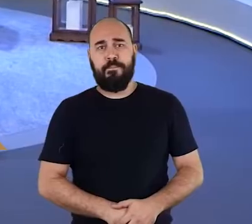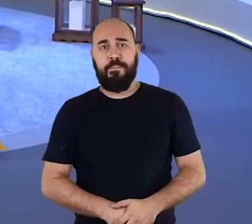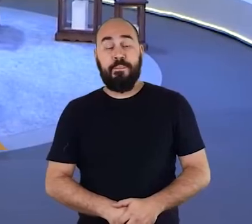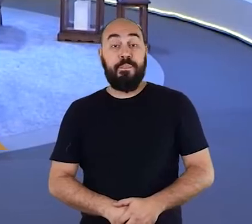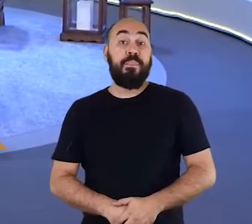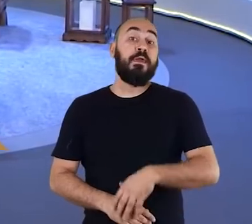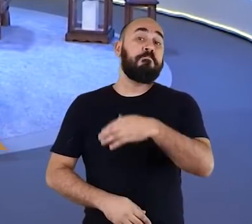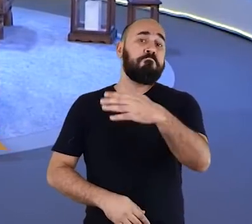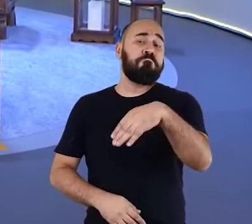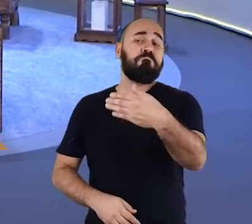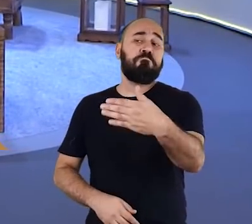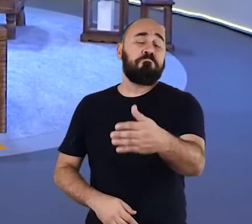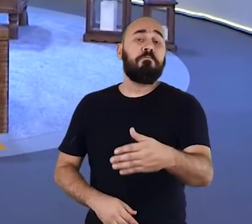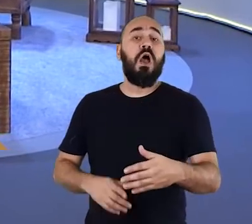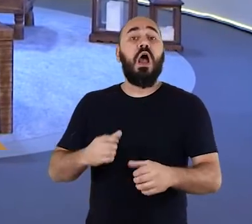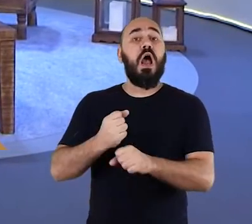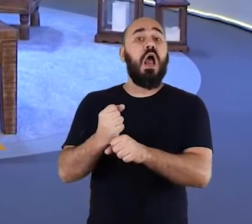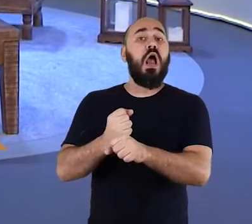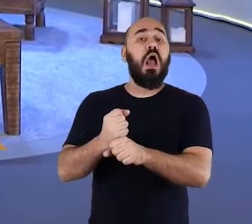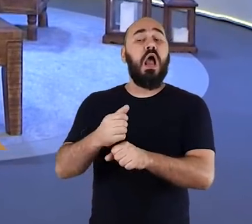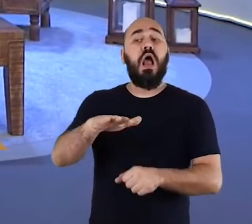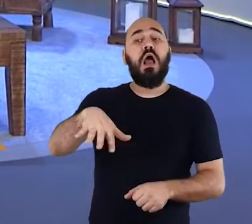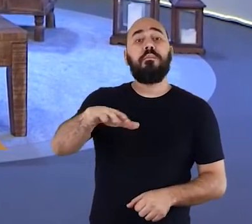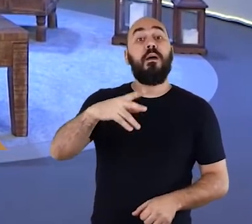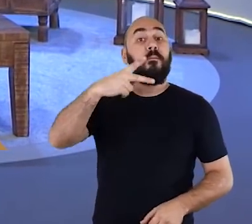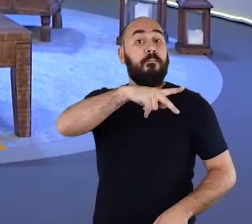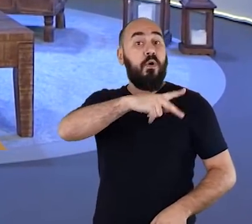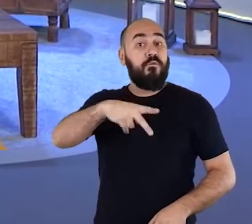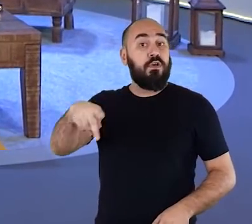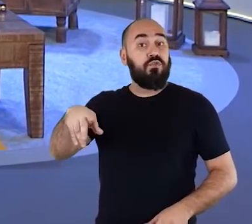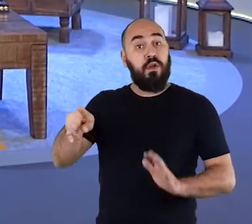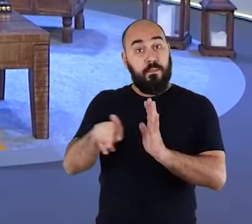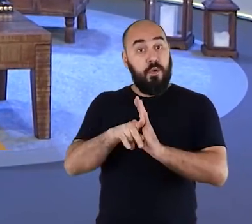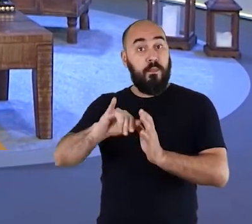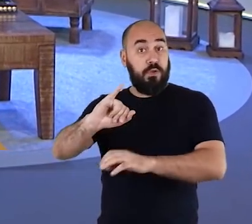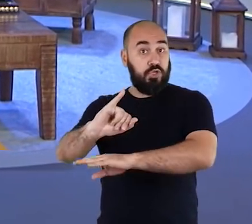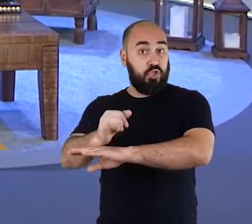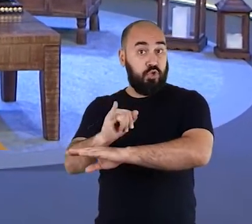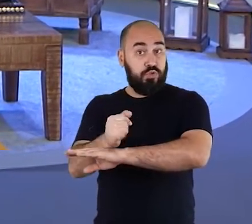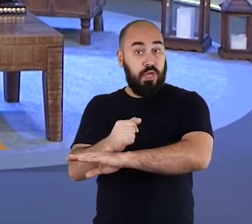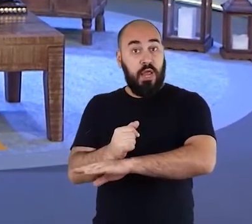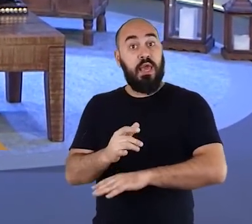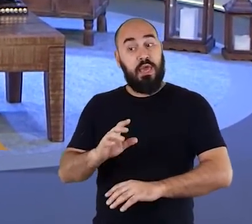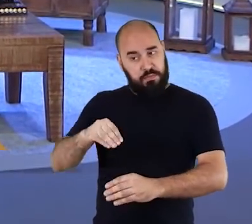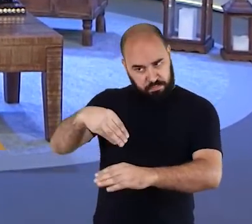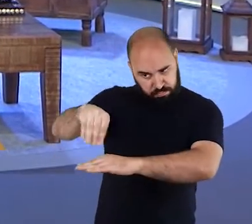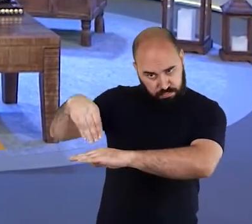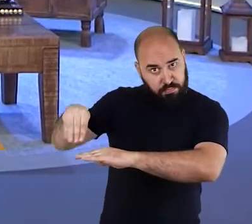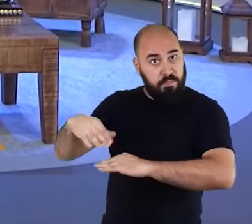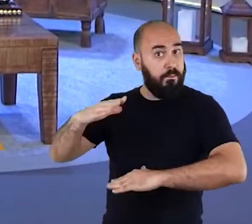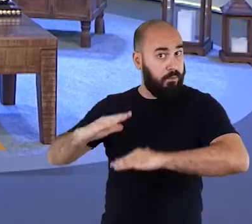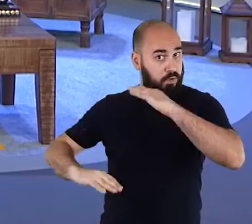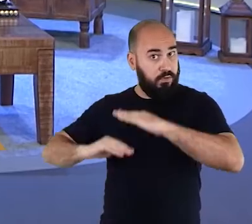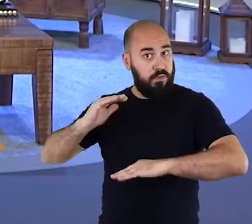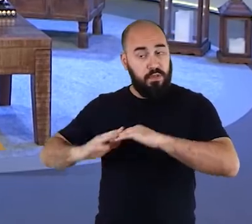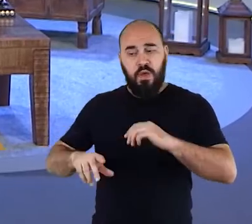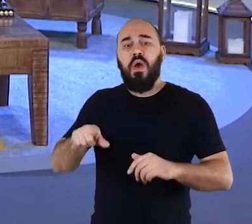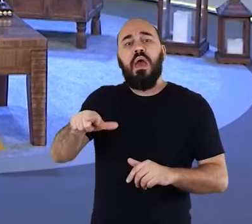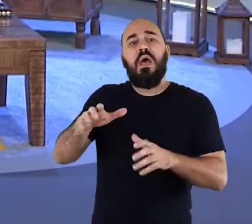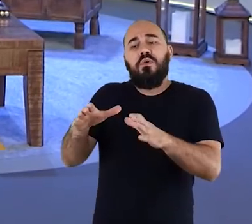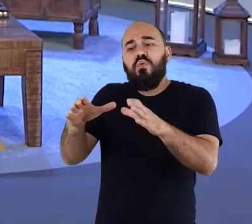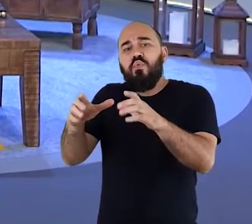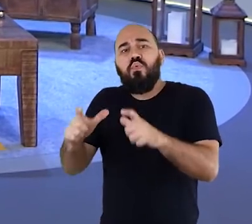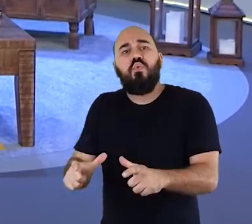uma professora de arqueologia da Universidade Hebraica de Jerusalém, estava escavando a seção norte daquele que muitos pensam ser